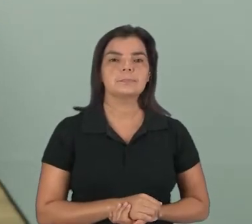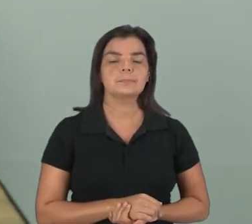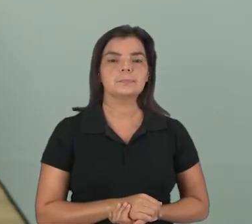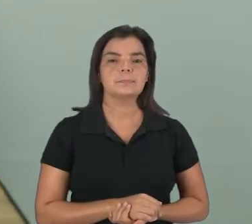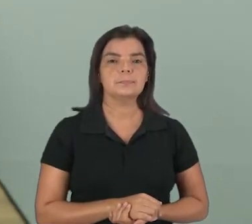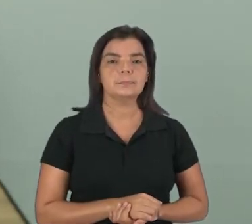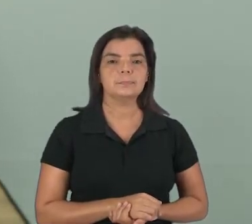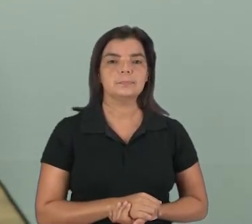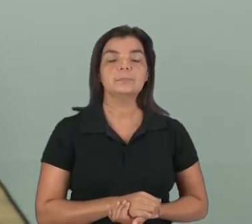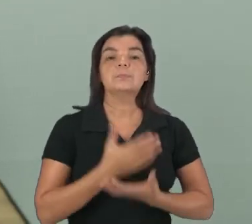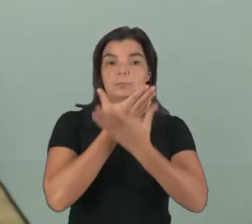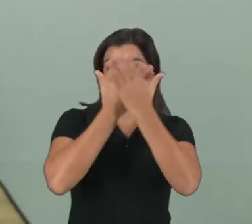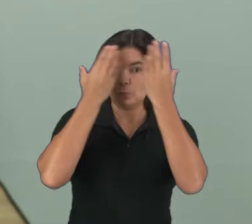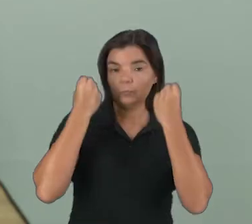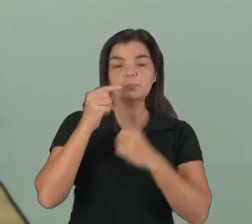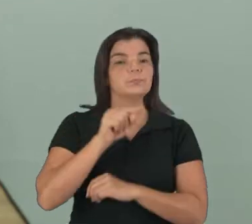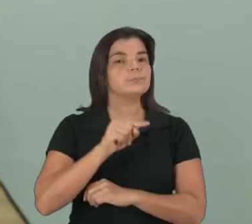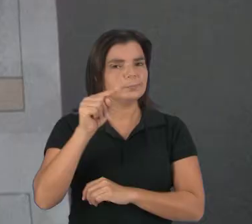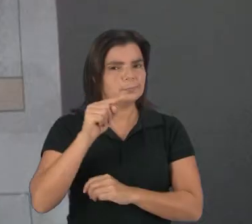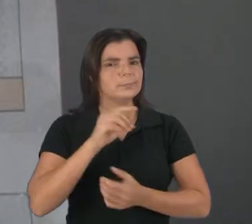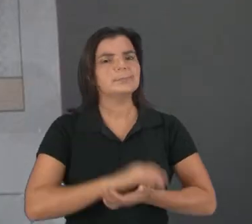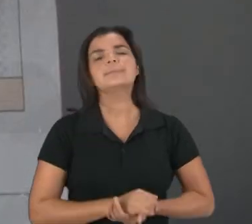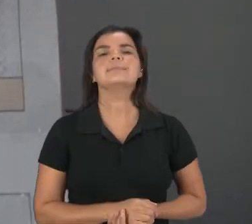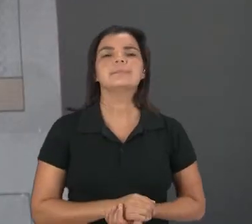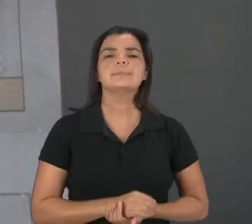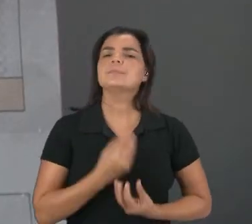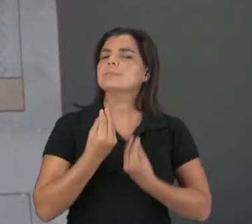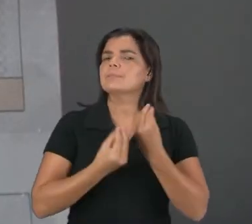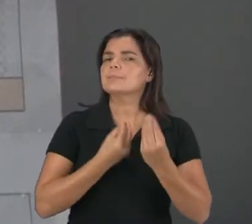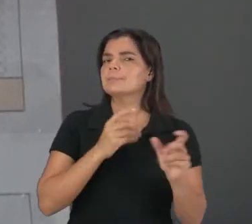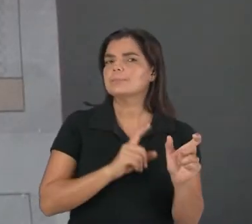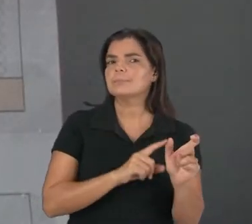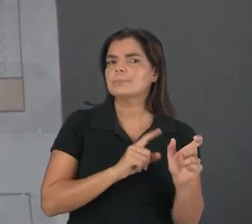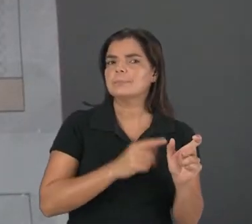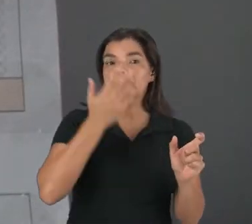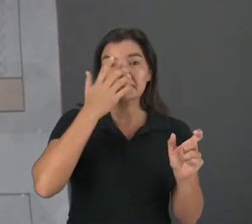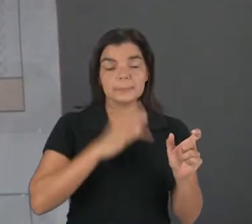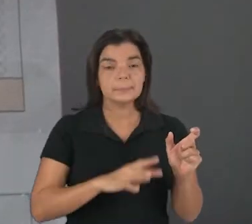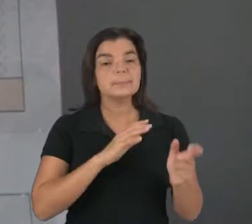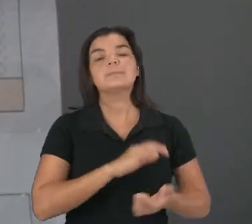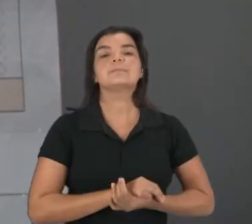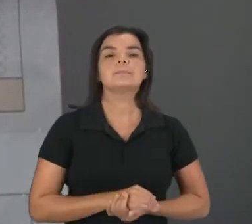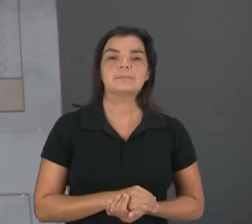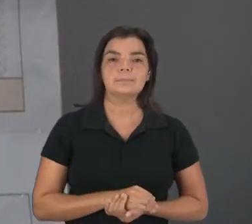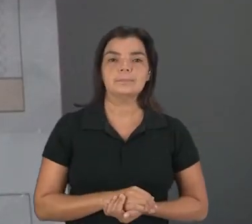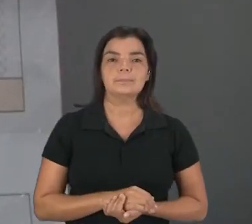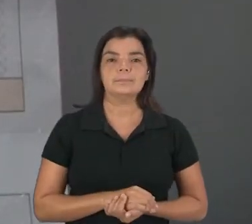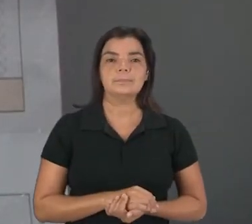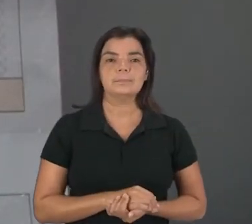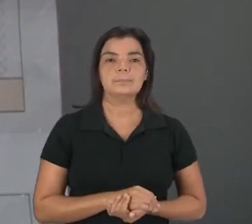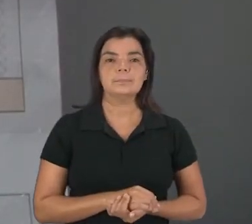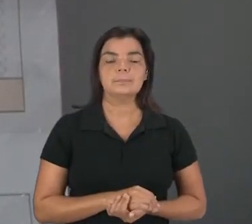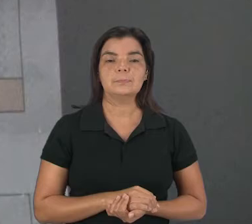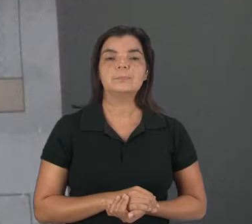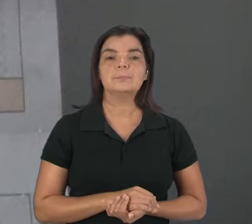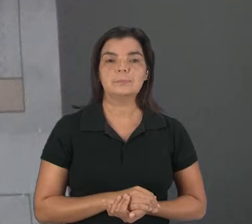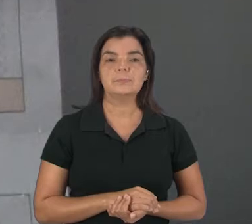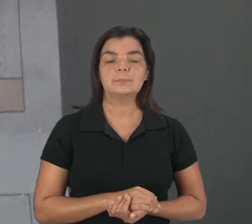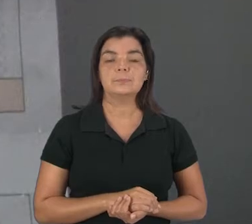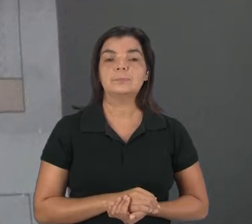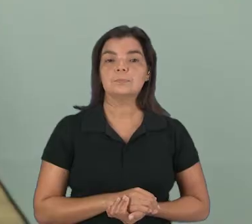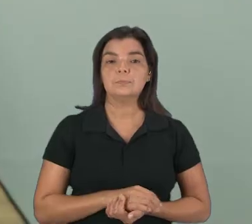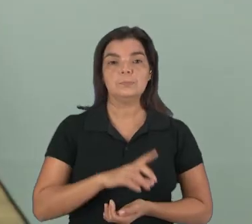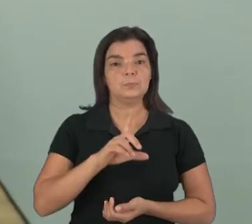palavra esquecendo aqui o acento? Como seria essa palavra, criança? Seria domino, não é